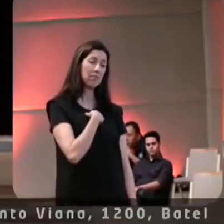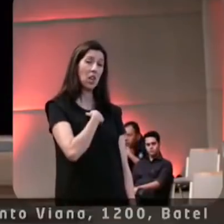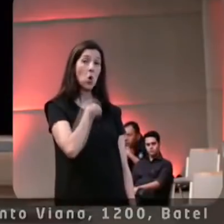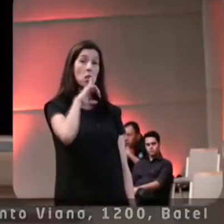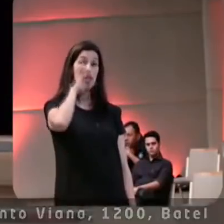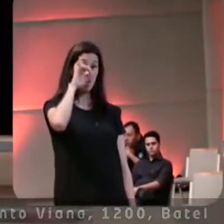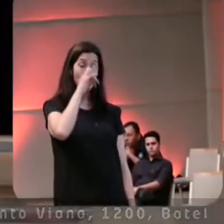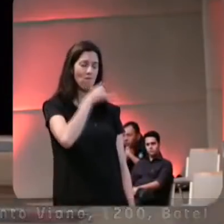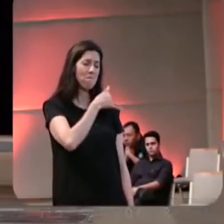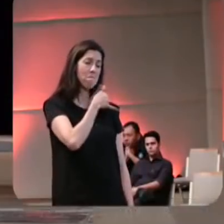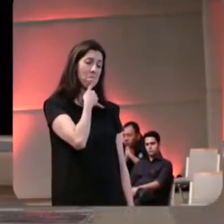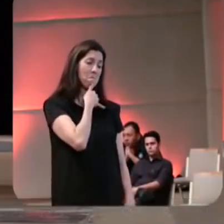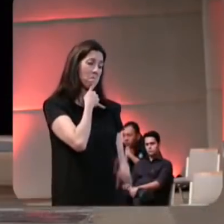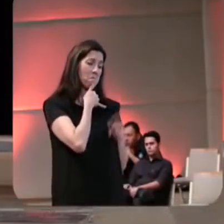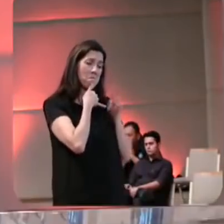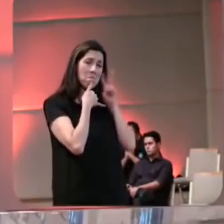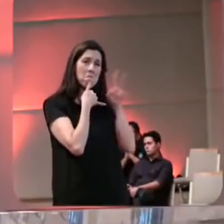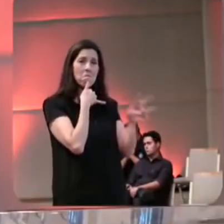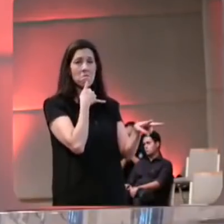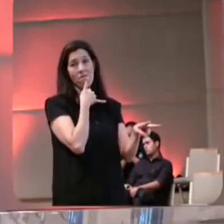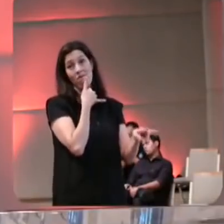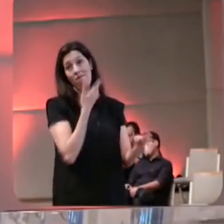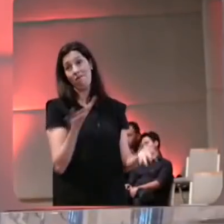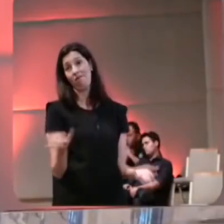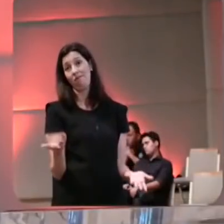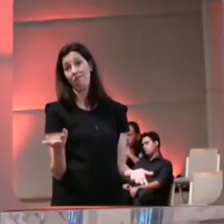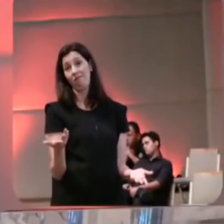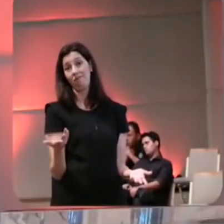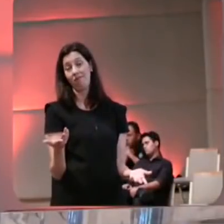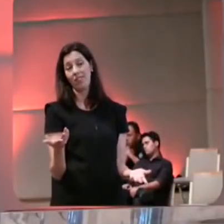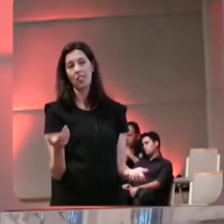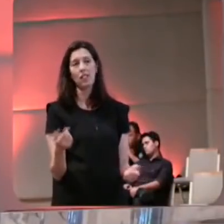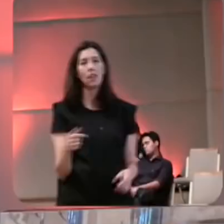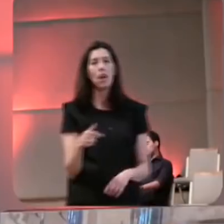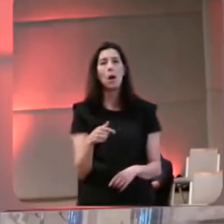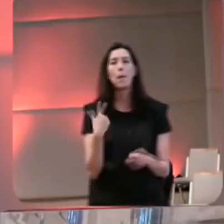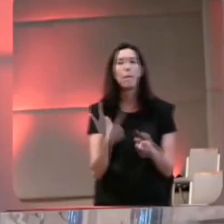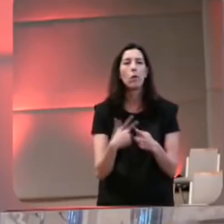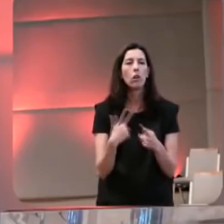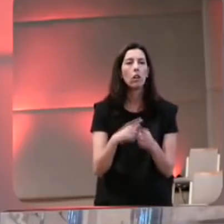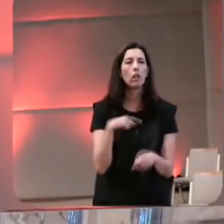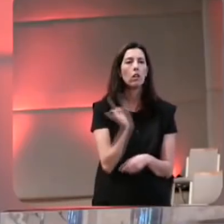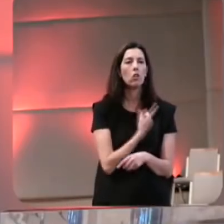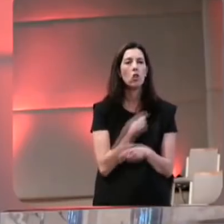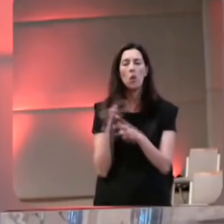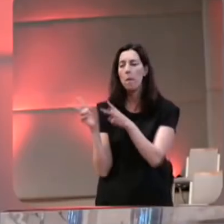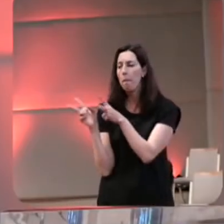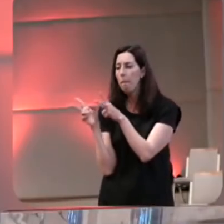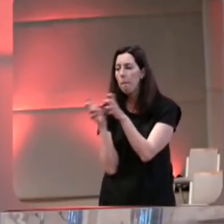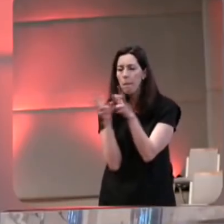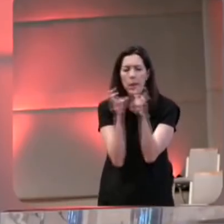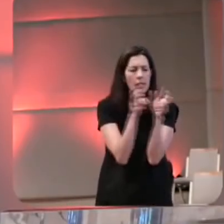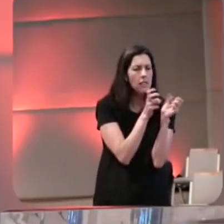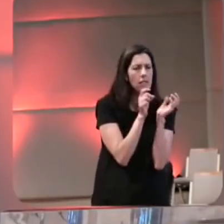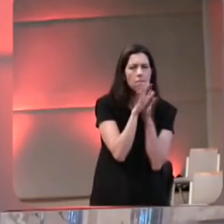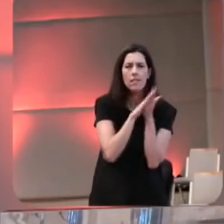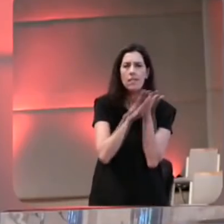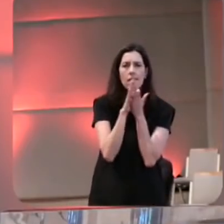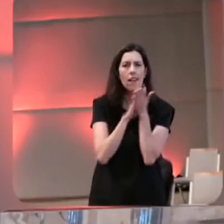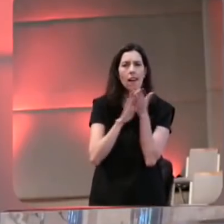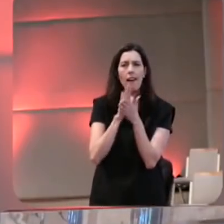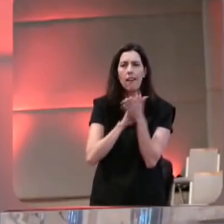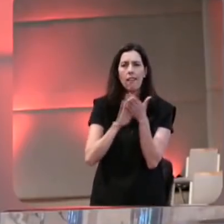E justamente porque a gente não é capaz de discernir os recursos que Deus já colocou em nossas